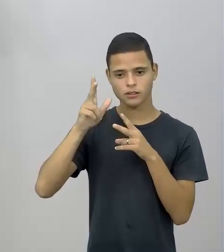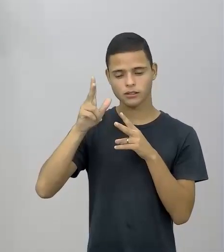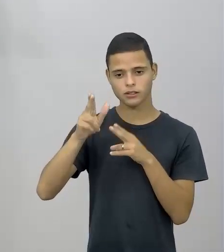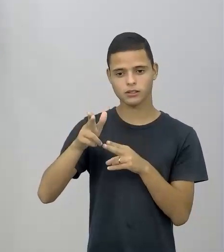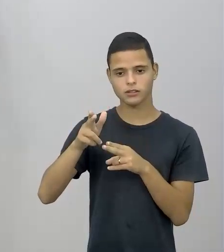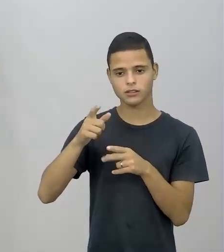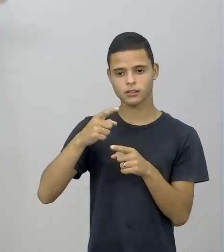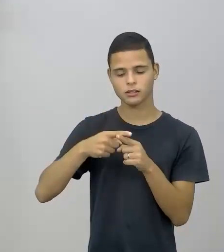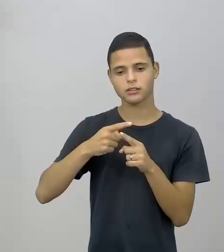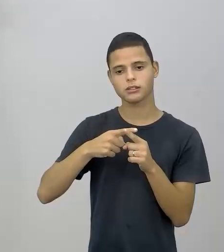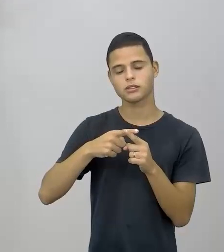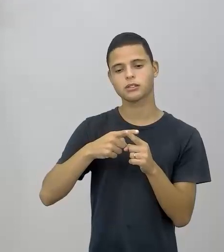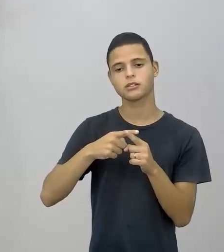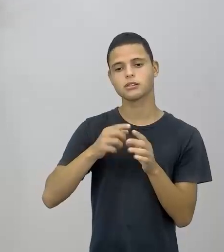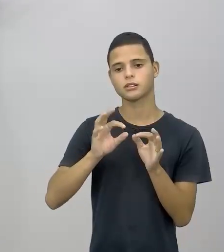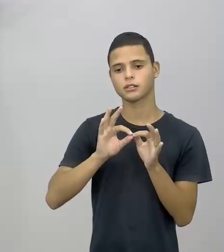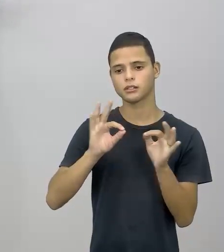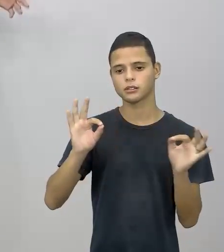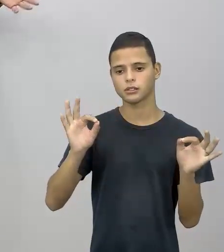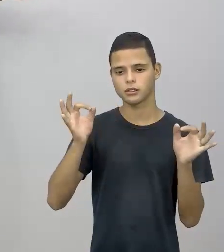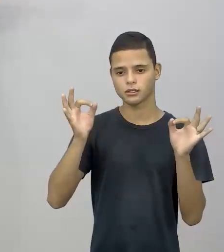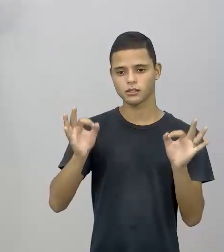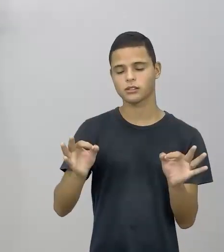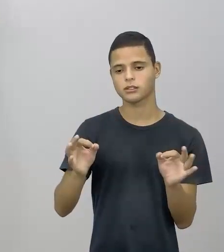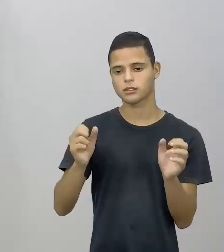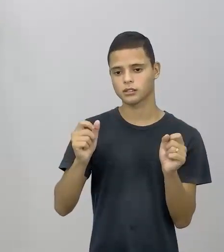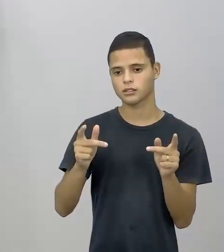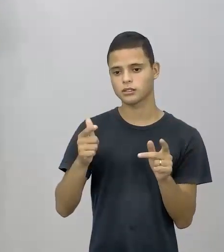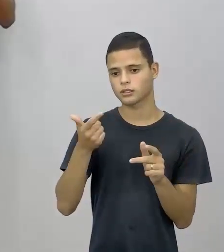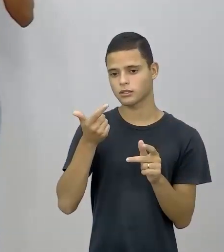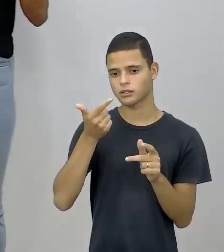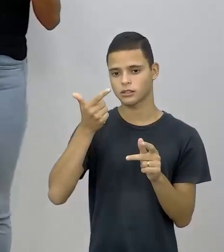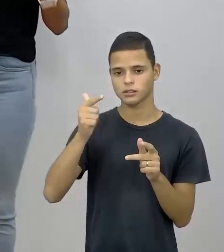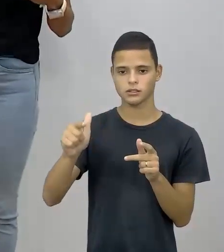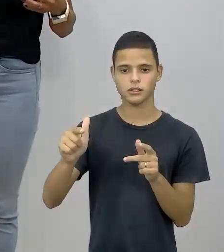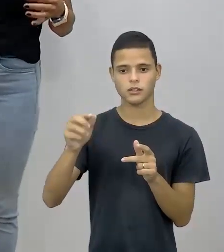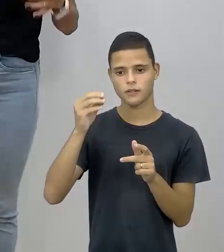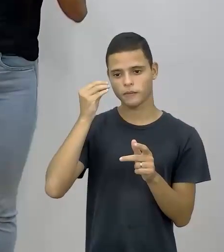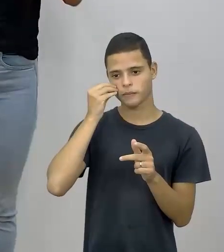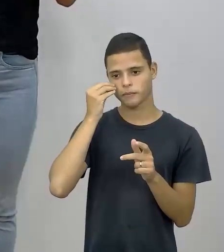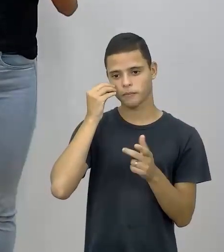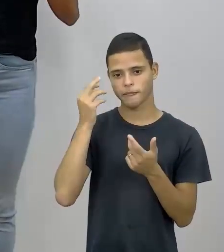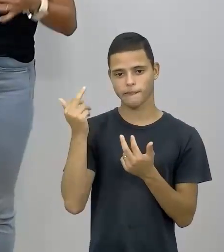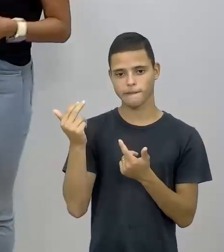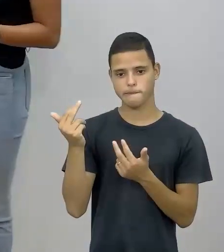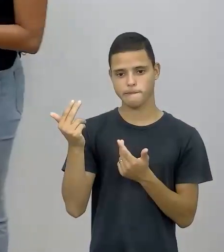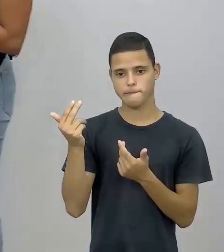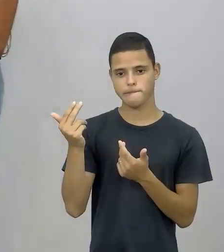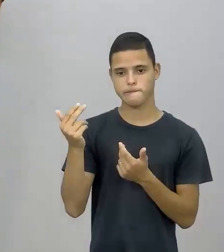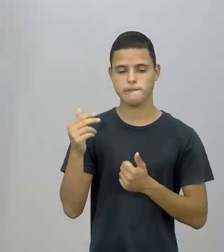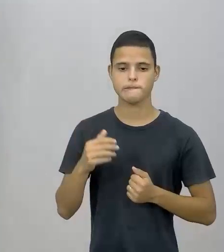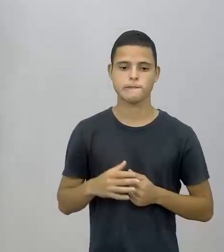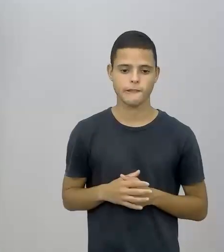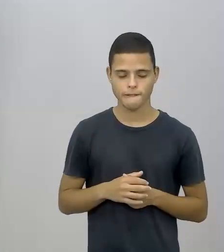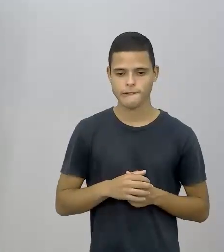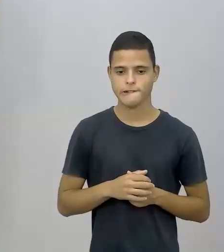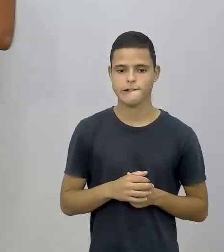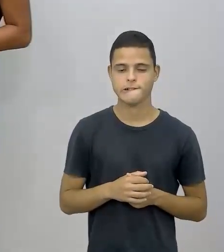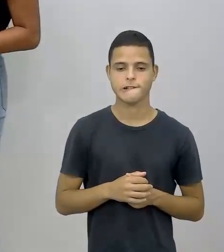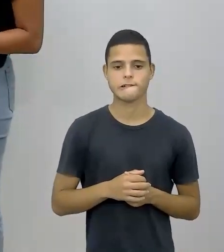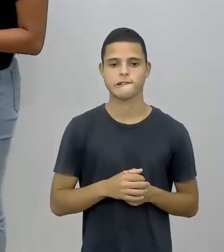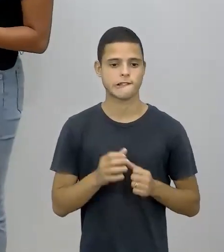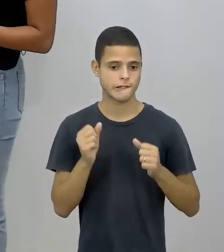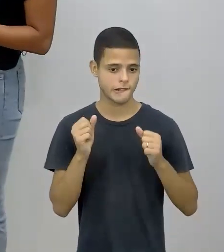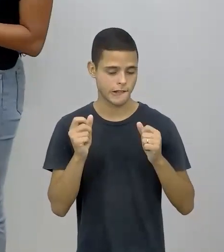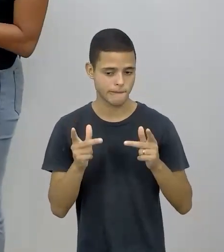Porque o são certo seria, isso, né? que é o ideal, tá bom? Mas vamos fazer mais uma. A Marcela vai ali zerar o cronômetro, a bolinha está lá